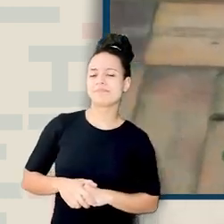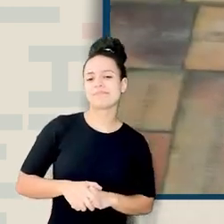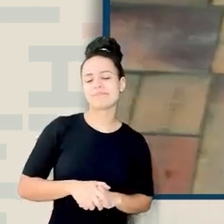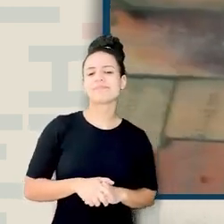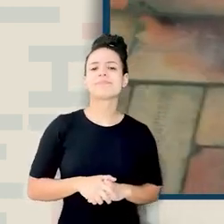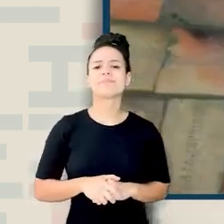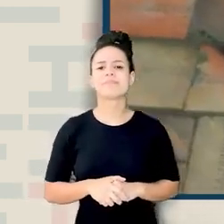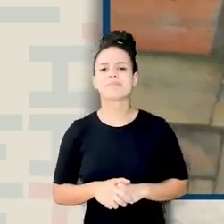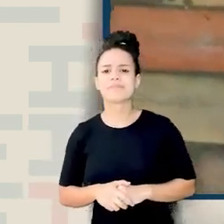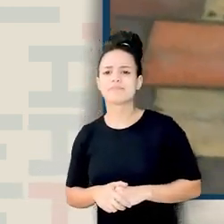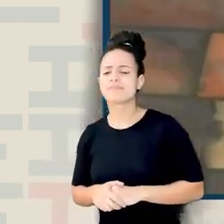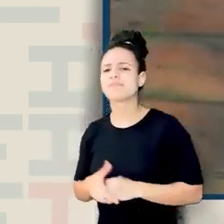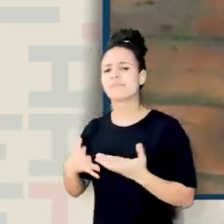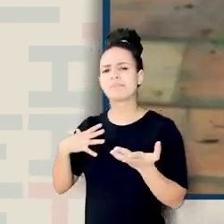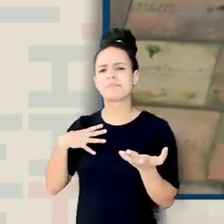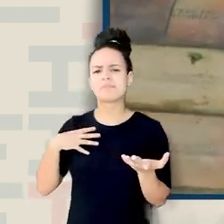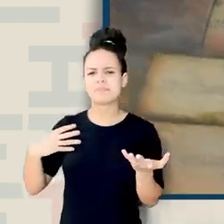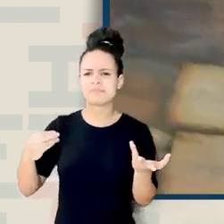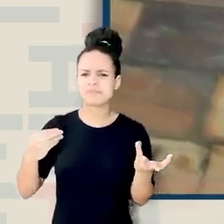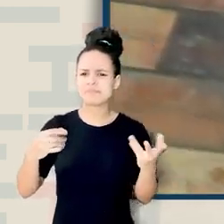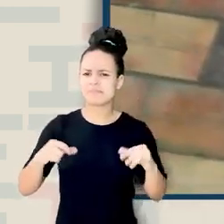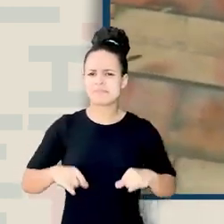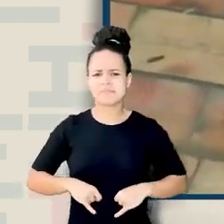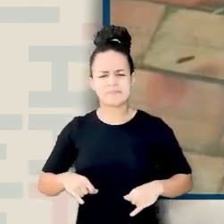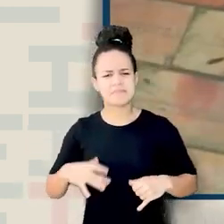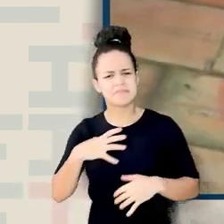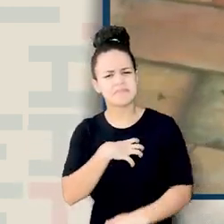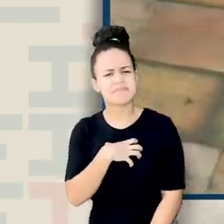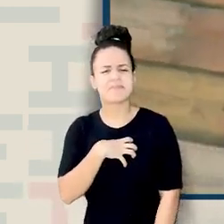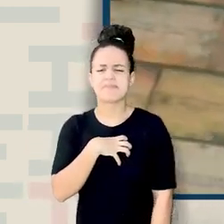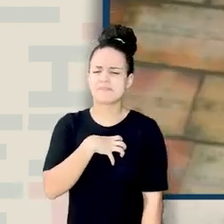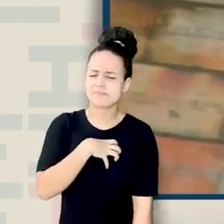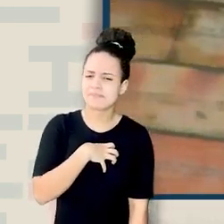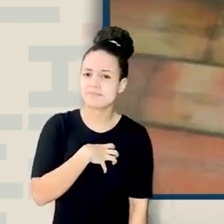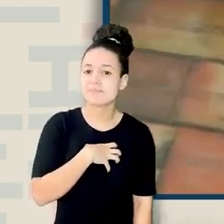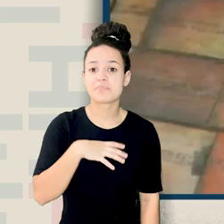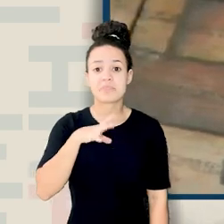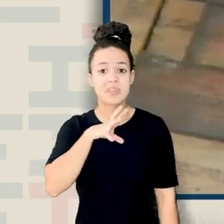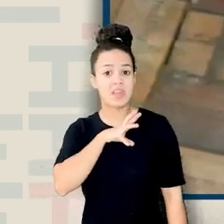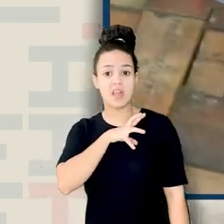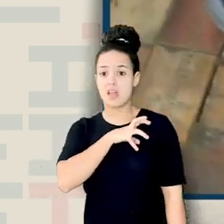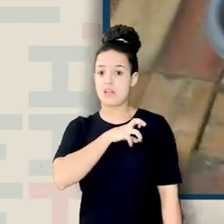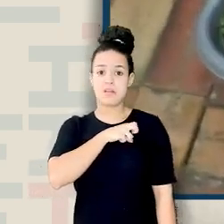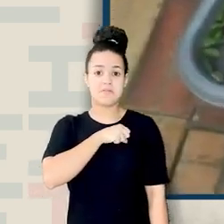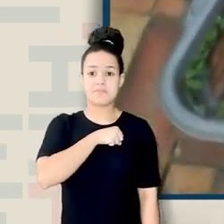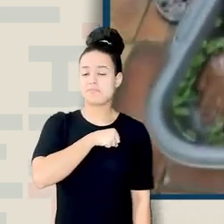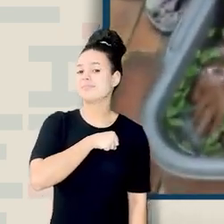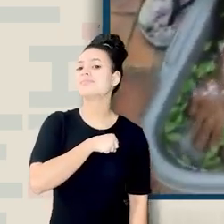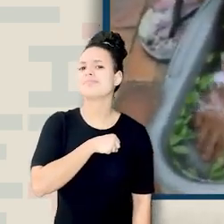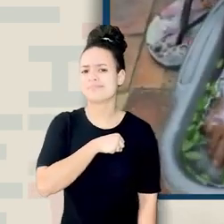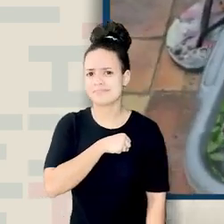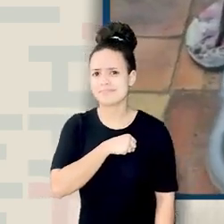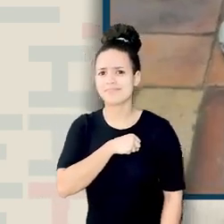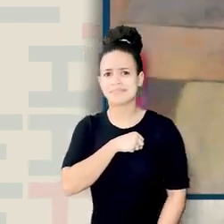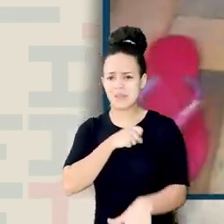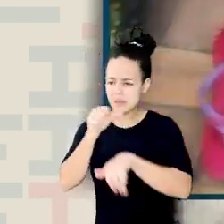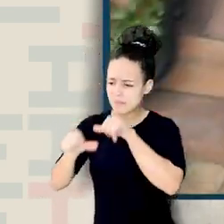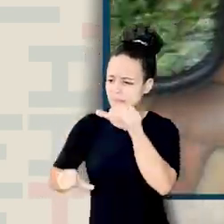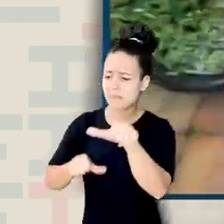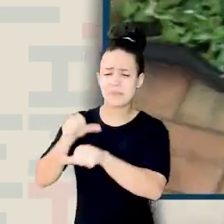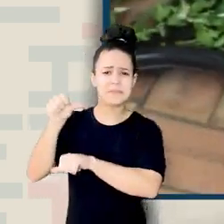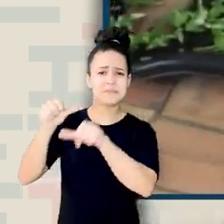filho da dor, senhor da terra, que o amor encerra toda